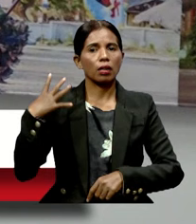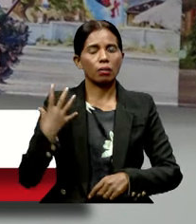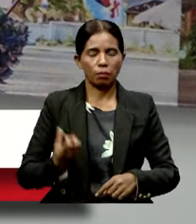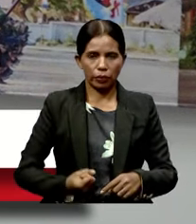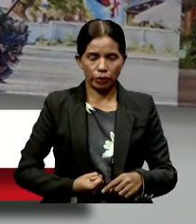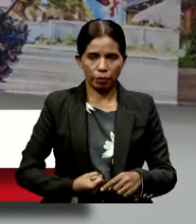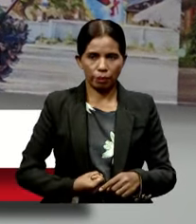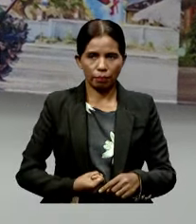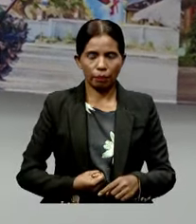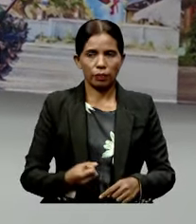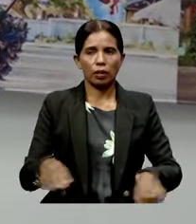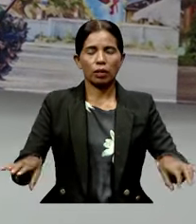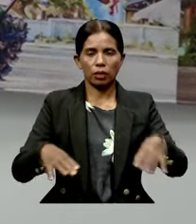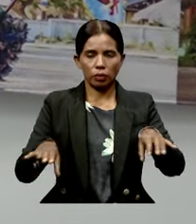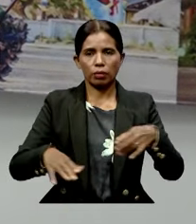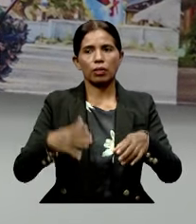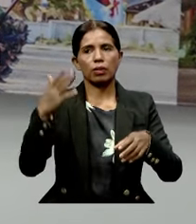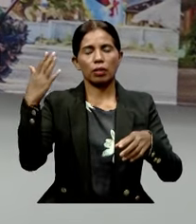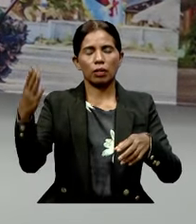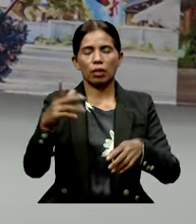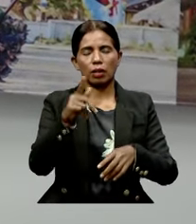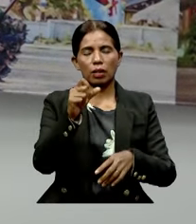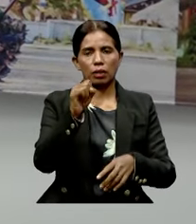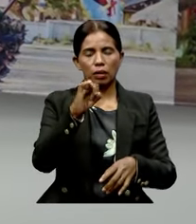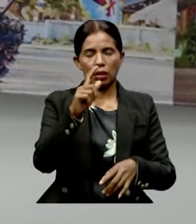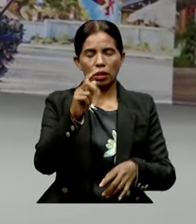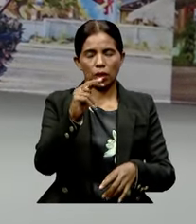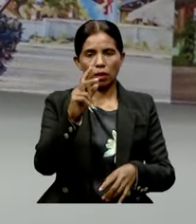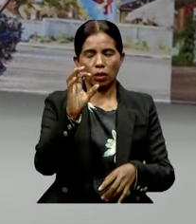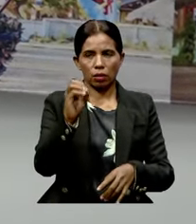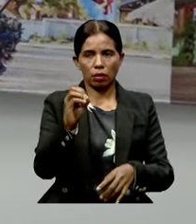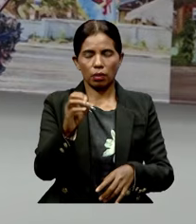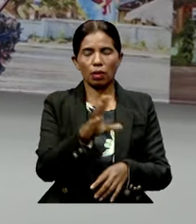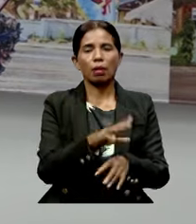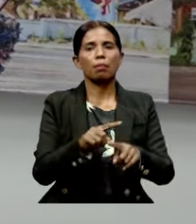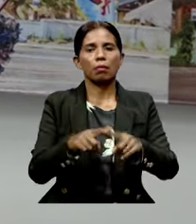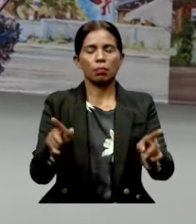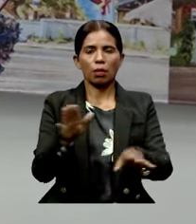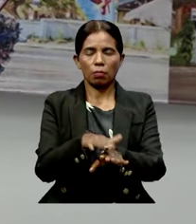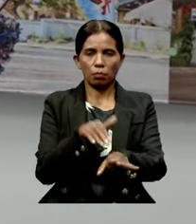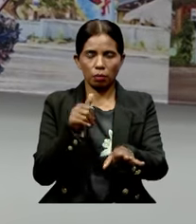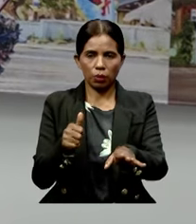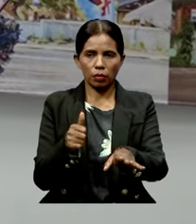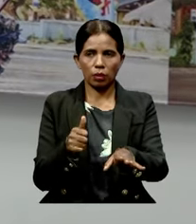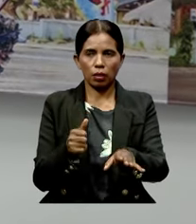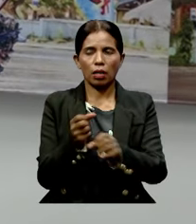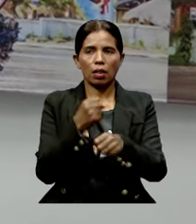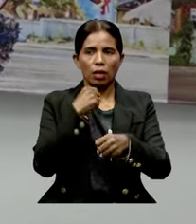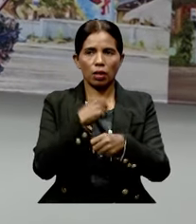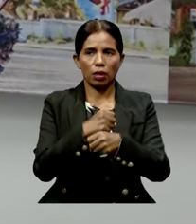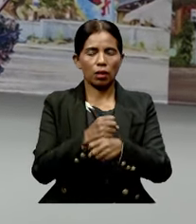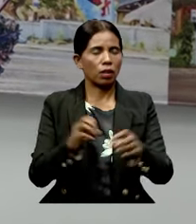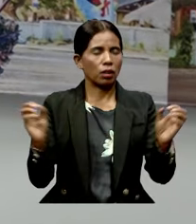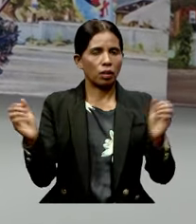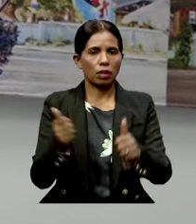Com intenção a tu serviço ia casino. Mas bem, recrutamento não é halo nene lá liu